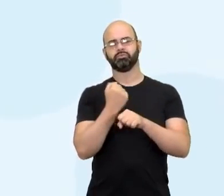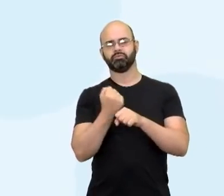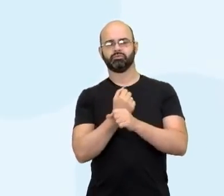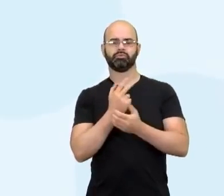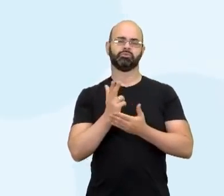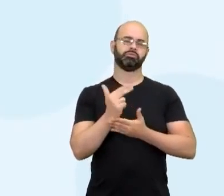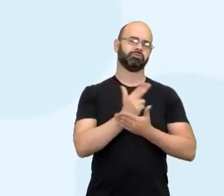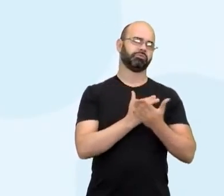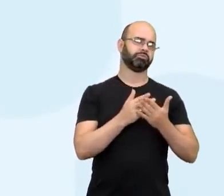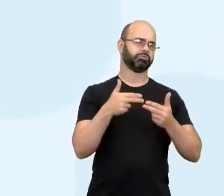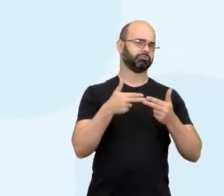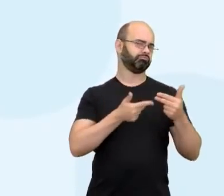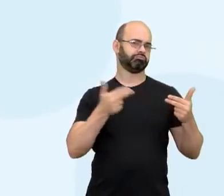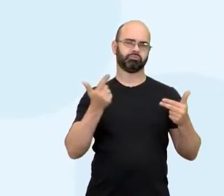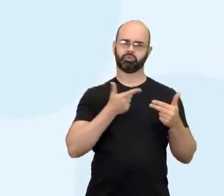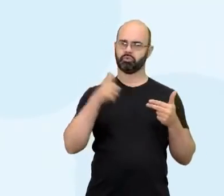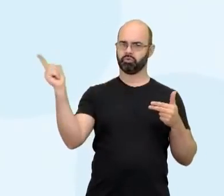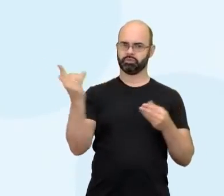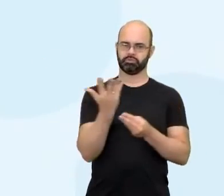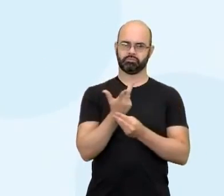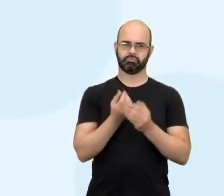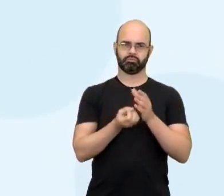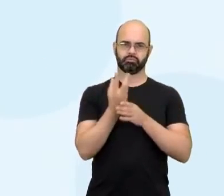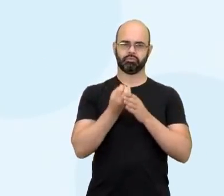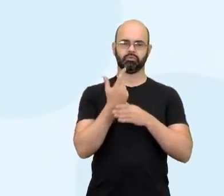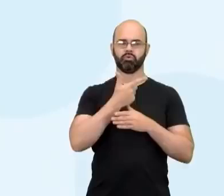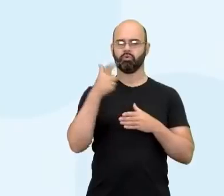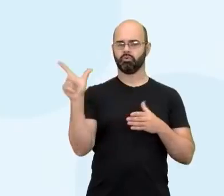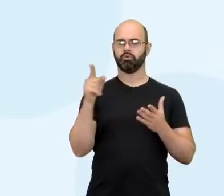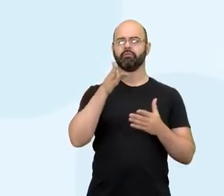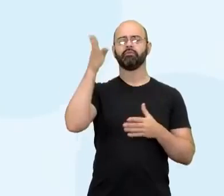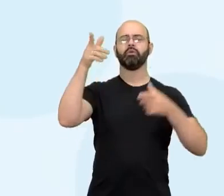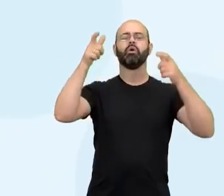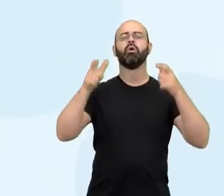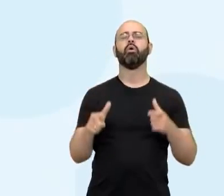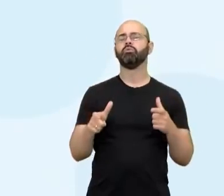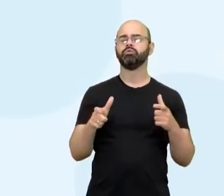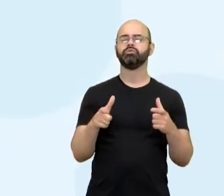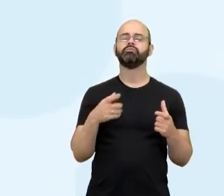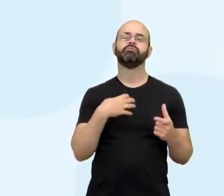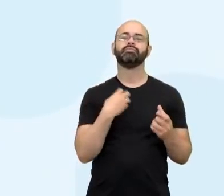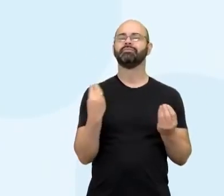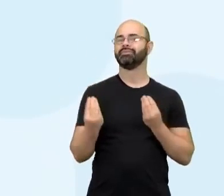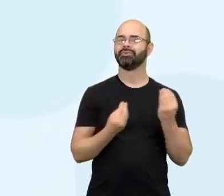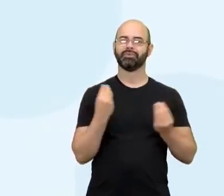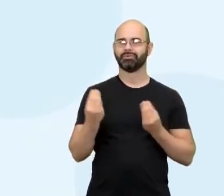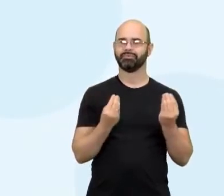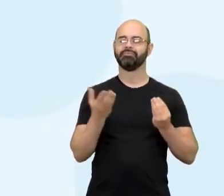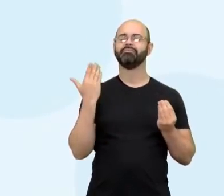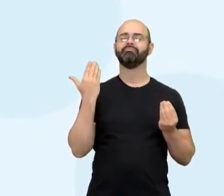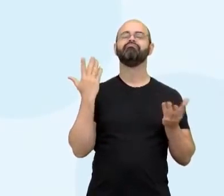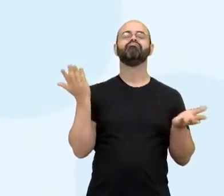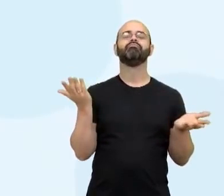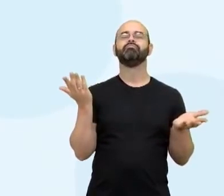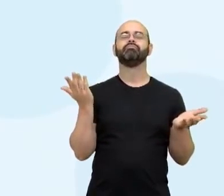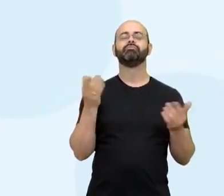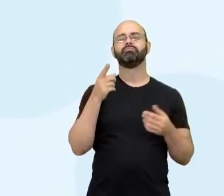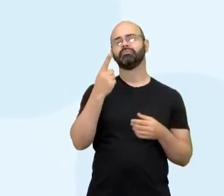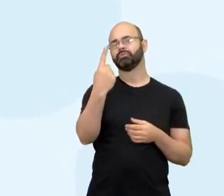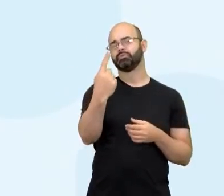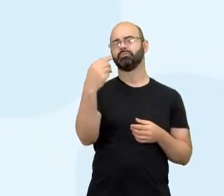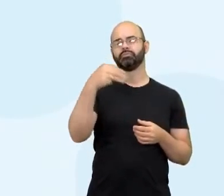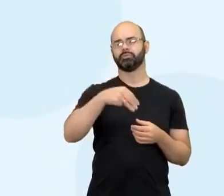esculturas, desenhos, enfim, ou diversas obras, onde foi essa visita e como foi, quando foi? Então, essa eu vou